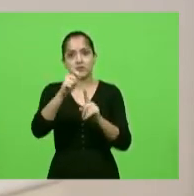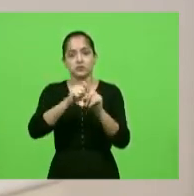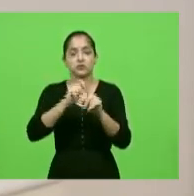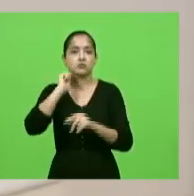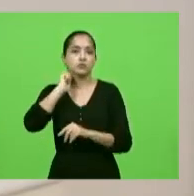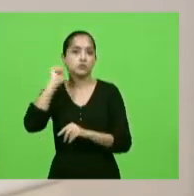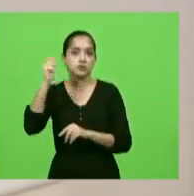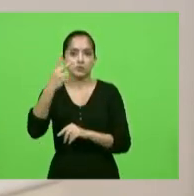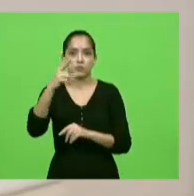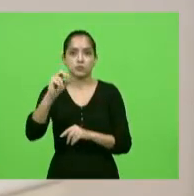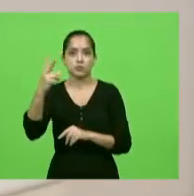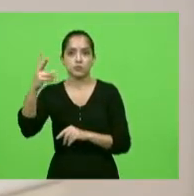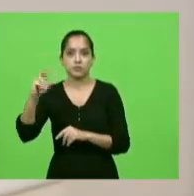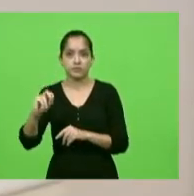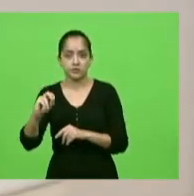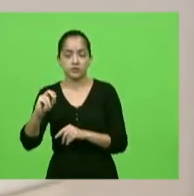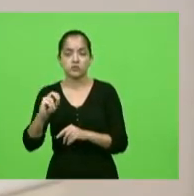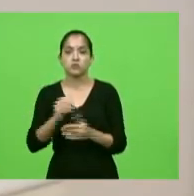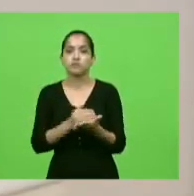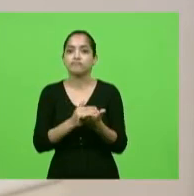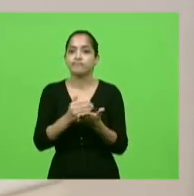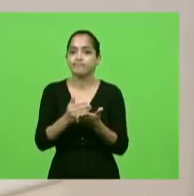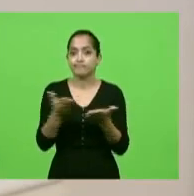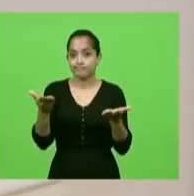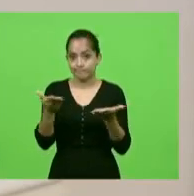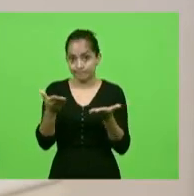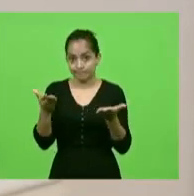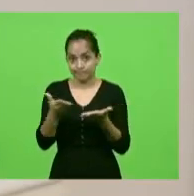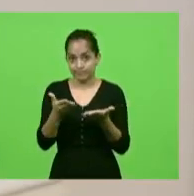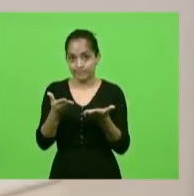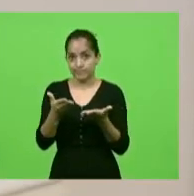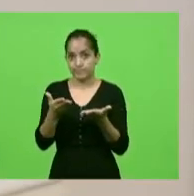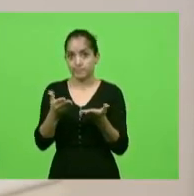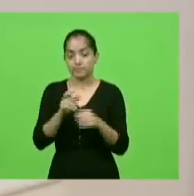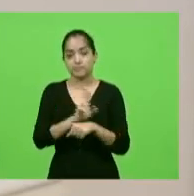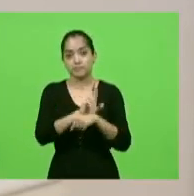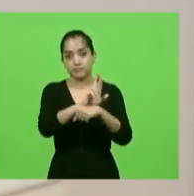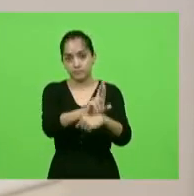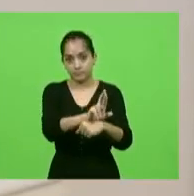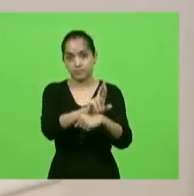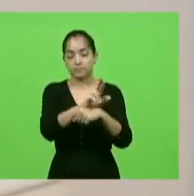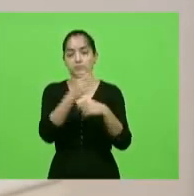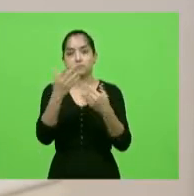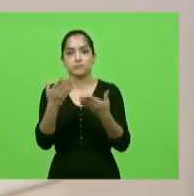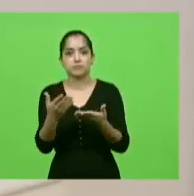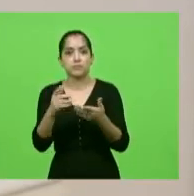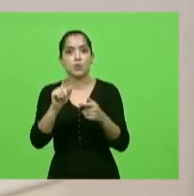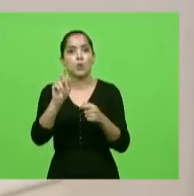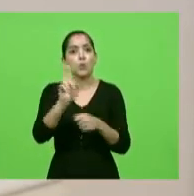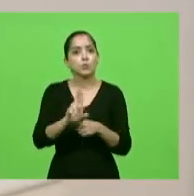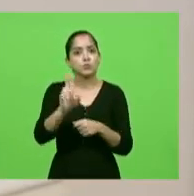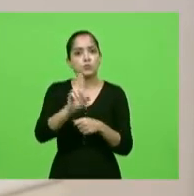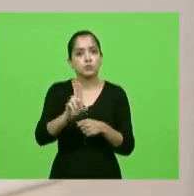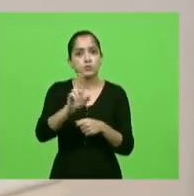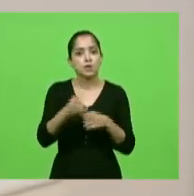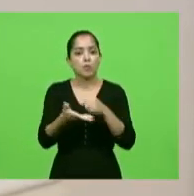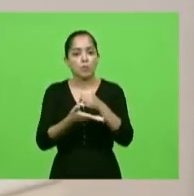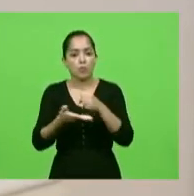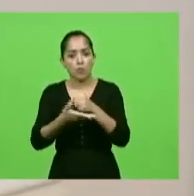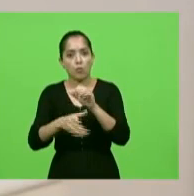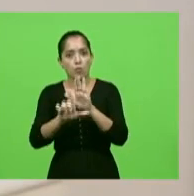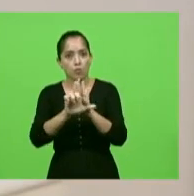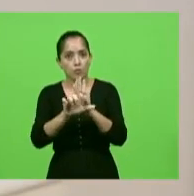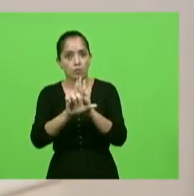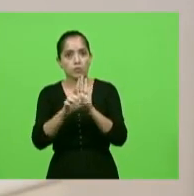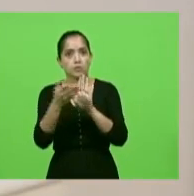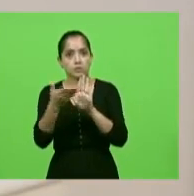2020. De início, digo eu agora, ainda que os representantes tenham utilizado como fundamento legal para embasar o pedido de impeachment